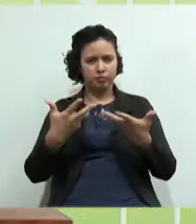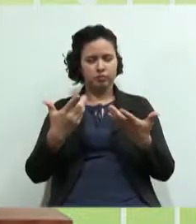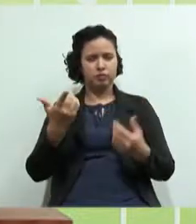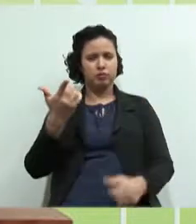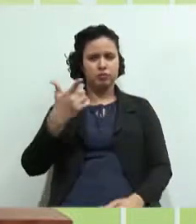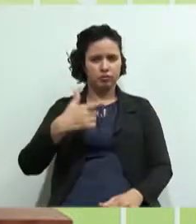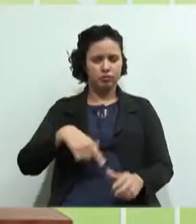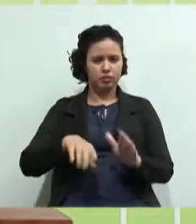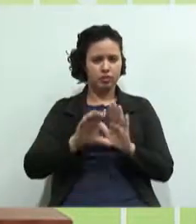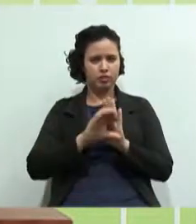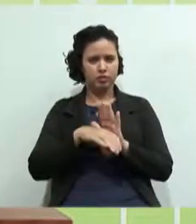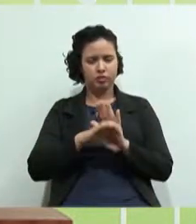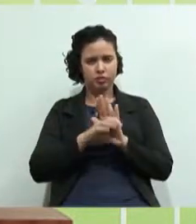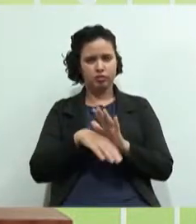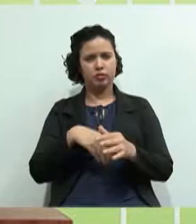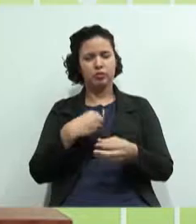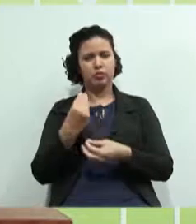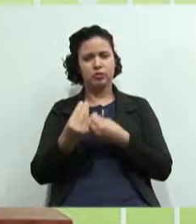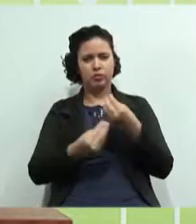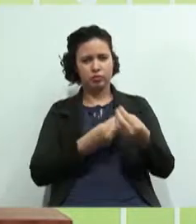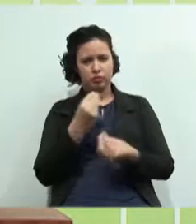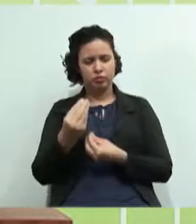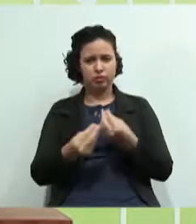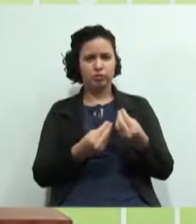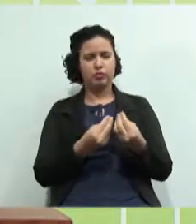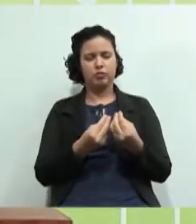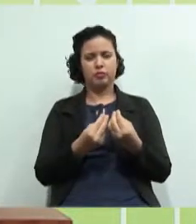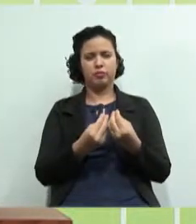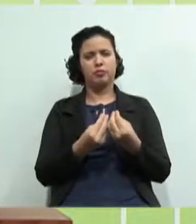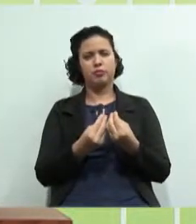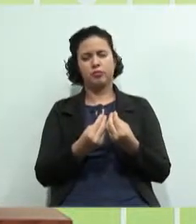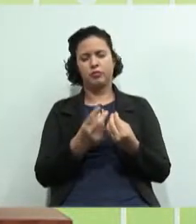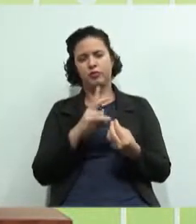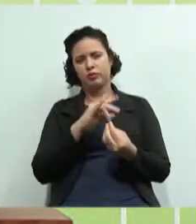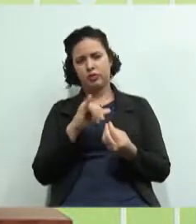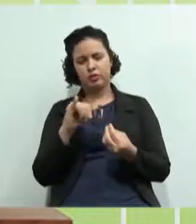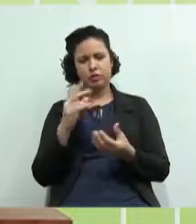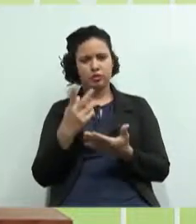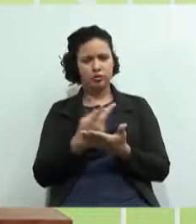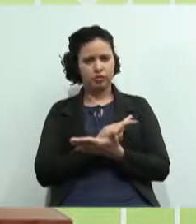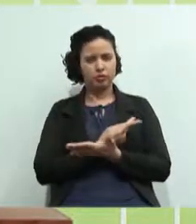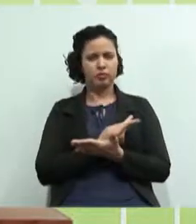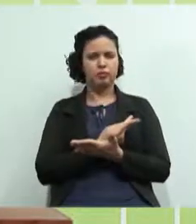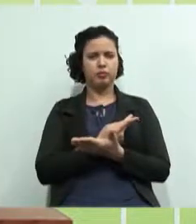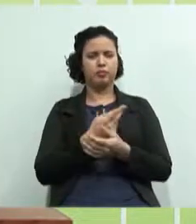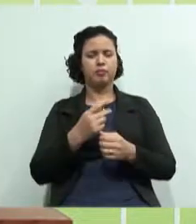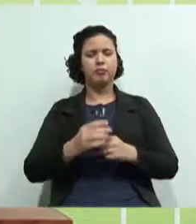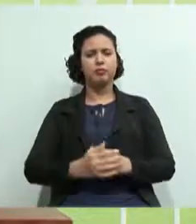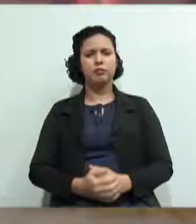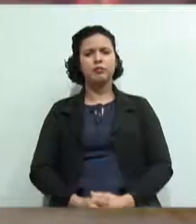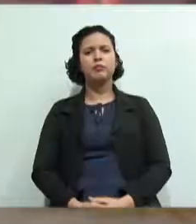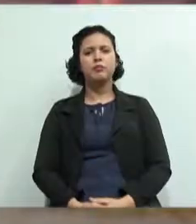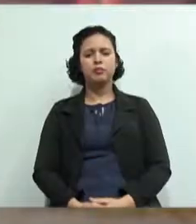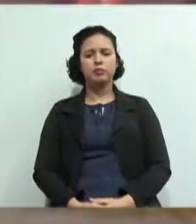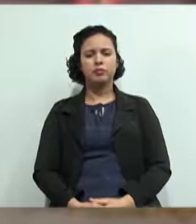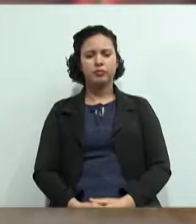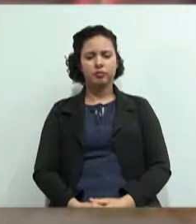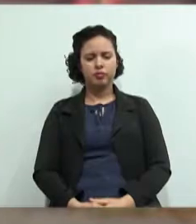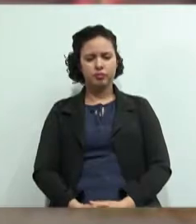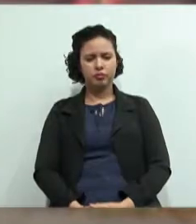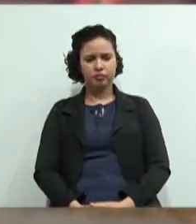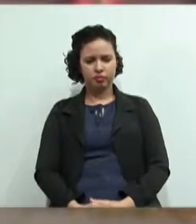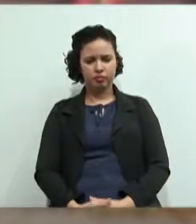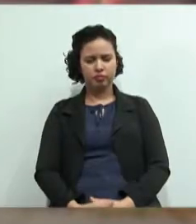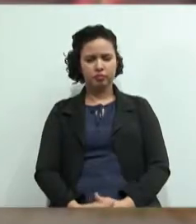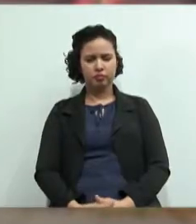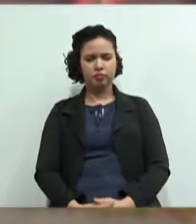claro, vamos te passar aí como, após o vídeo, como isso vai acontecer nas nossas aulas aqui, por favor. E aí,